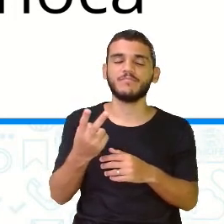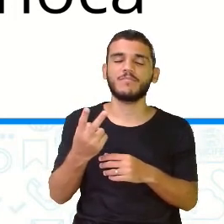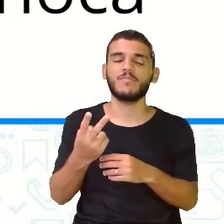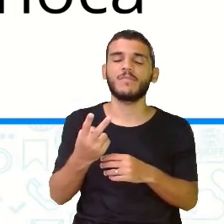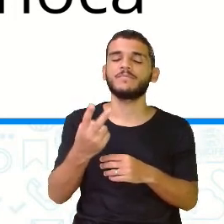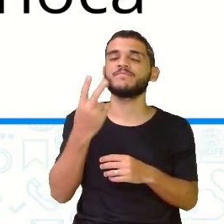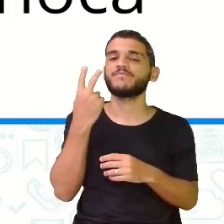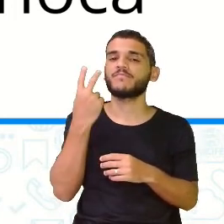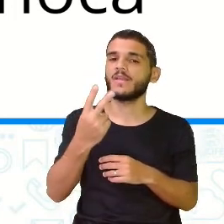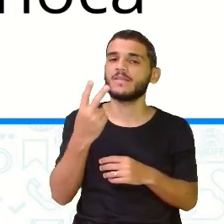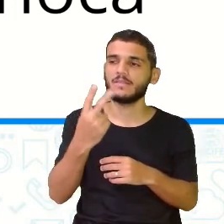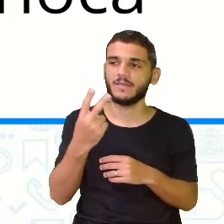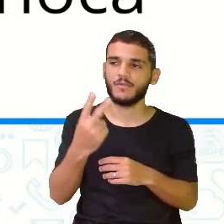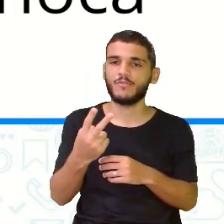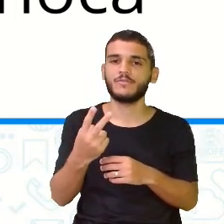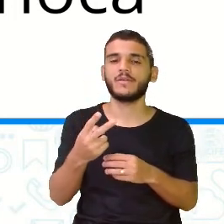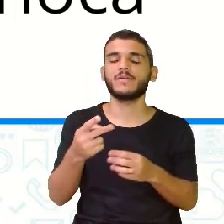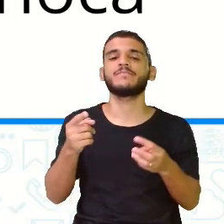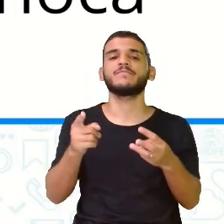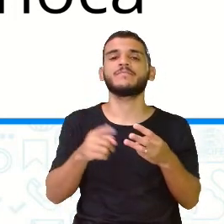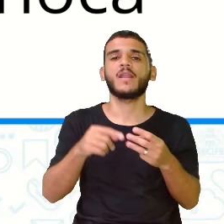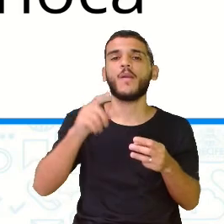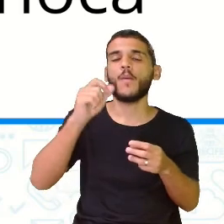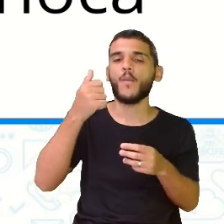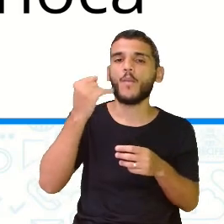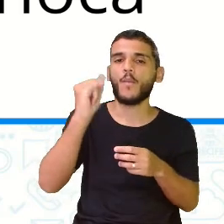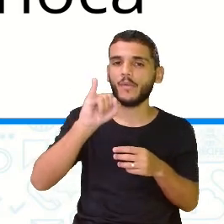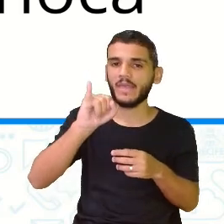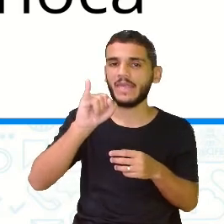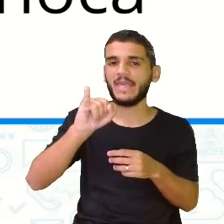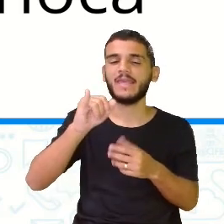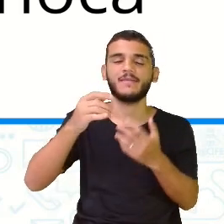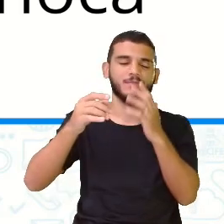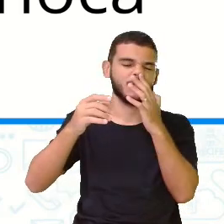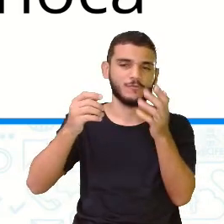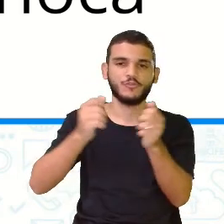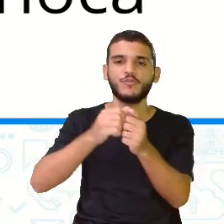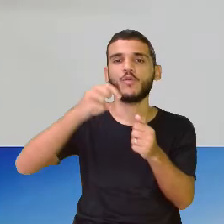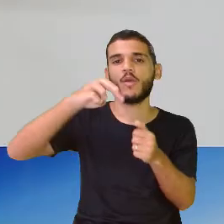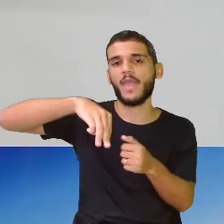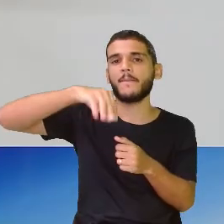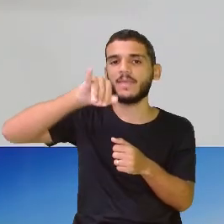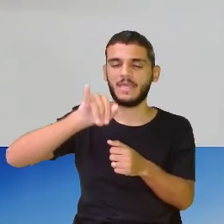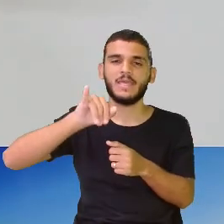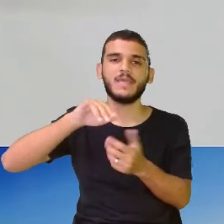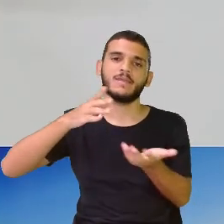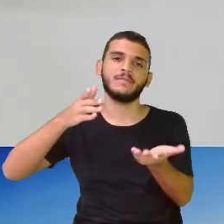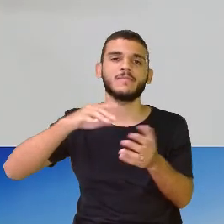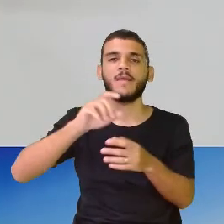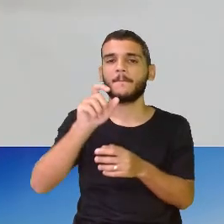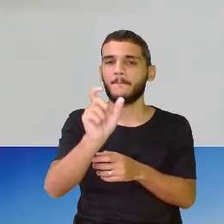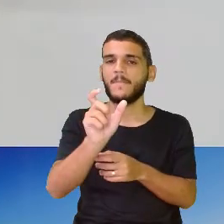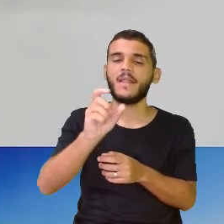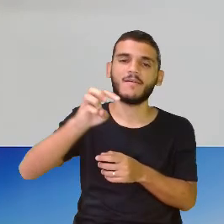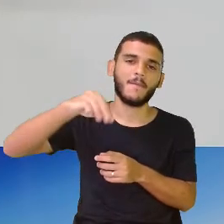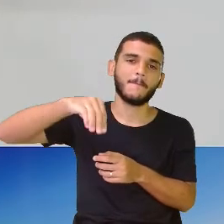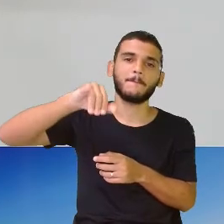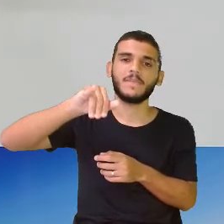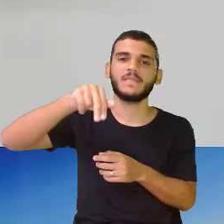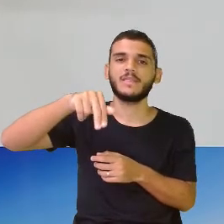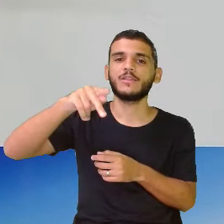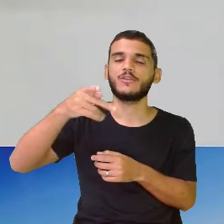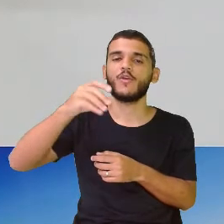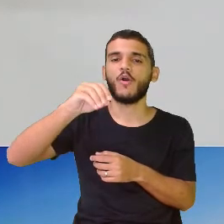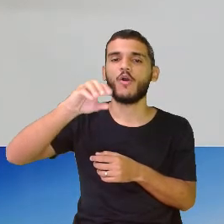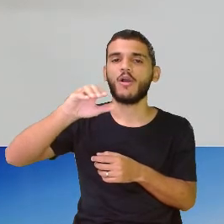macaco aparece primeiro. Depois vem o I de minhoca e depois o O do morcego. Então, eu segui aí